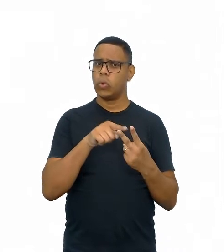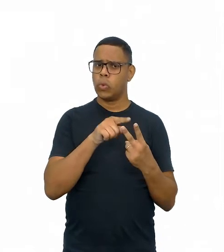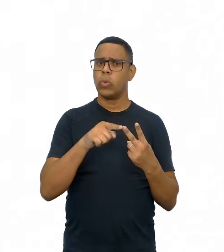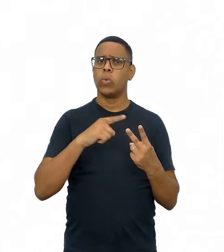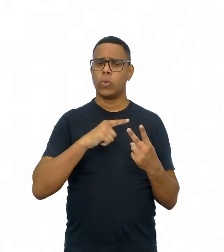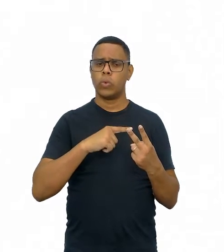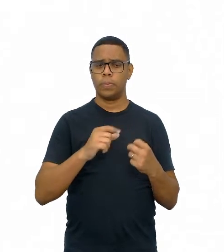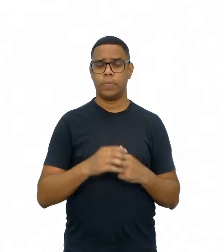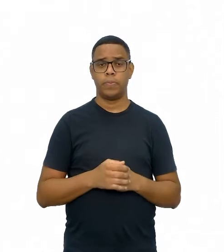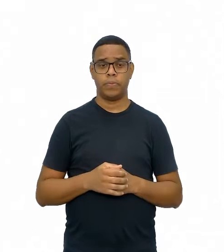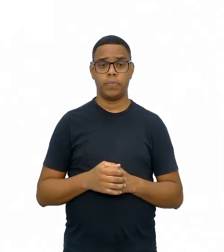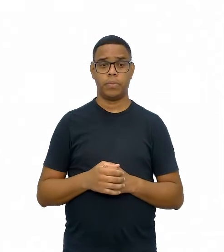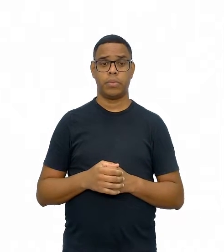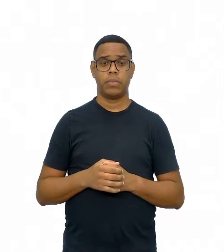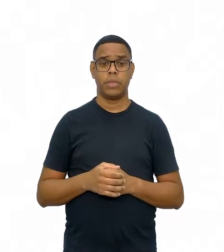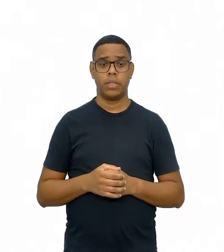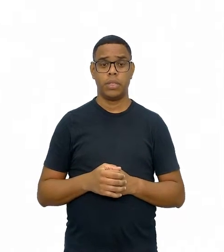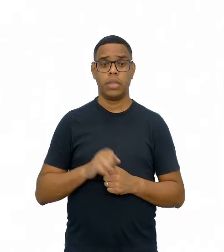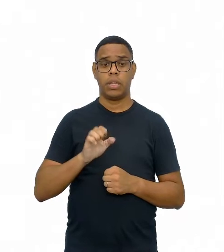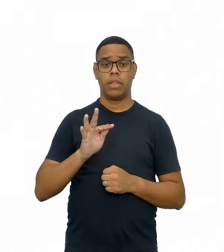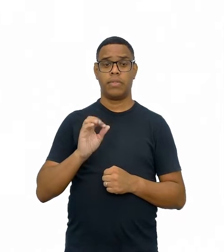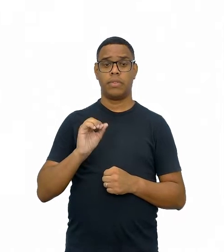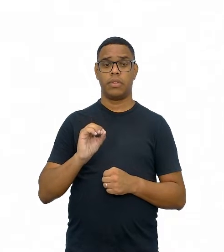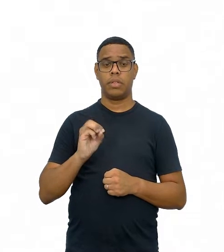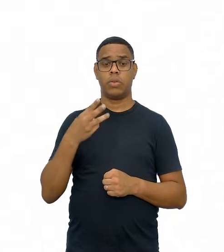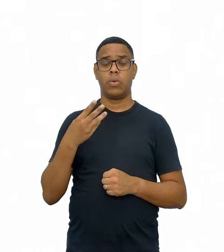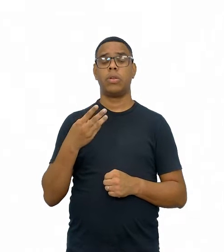atenção. A habilidade